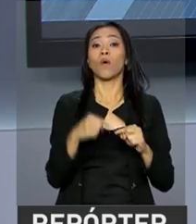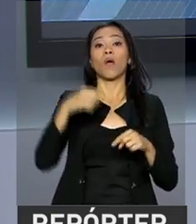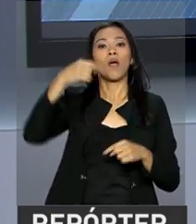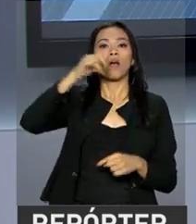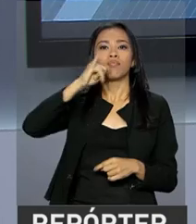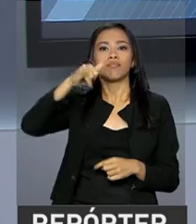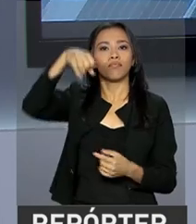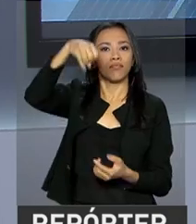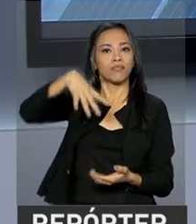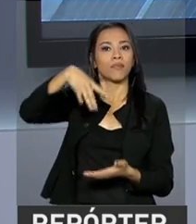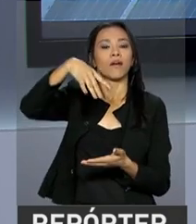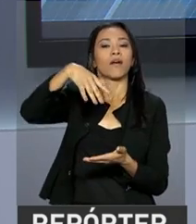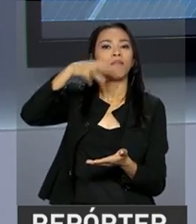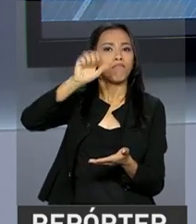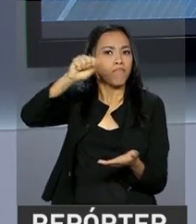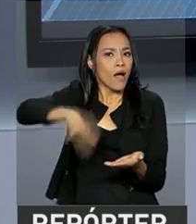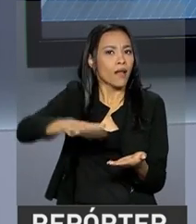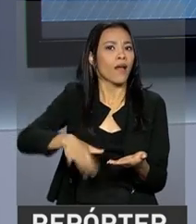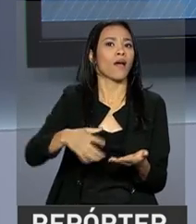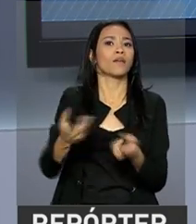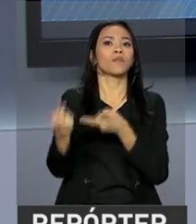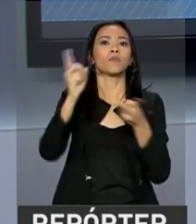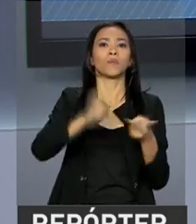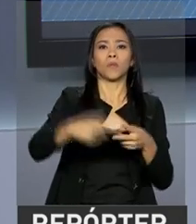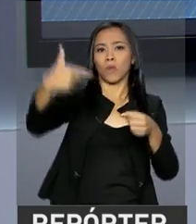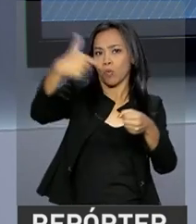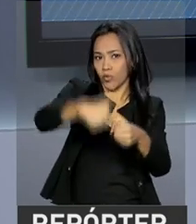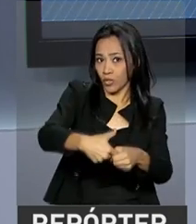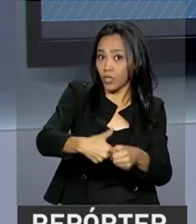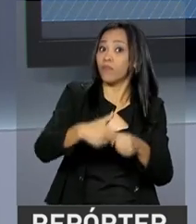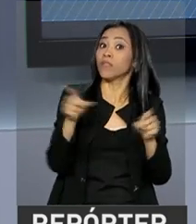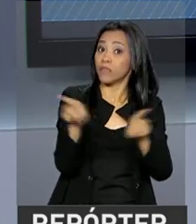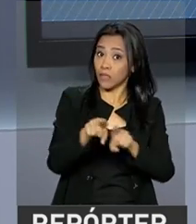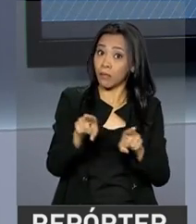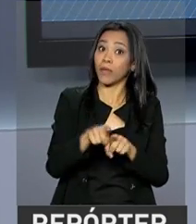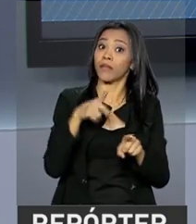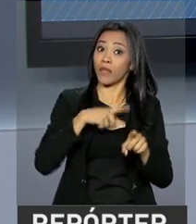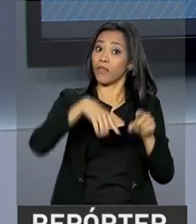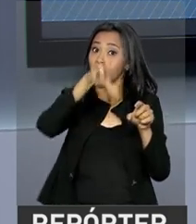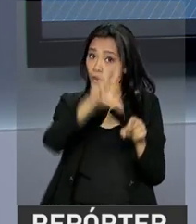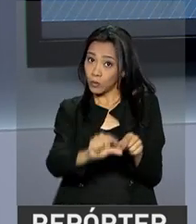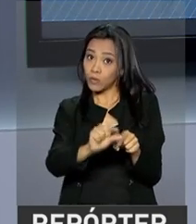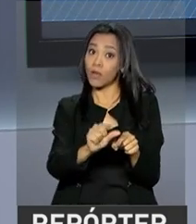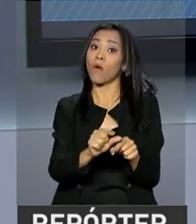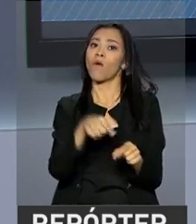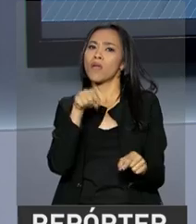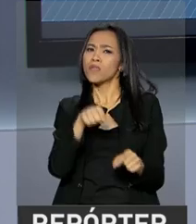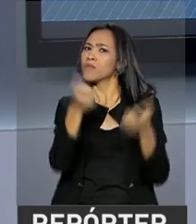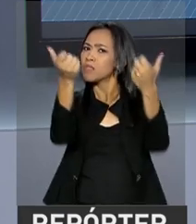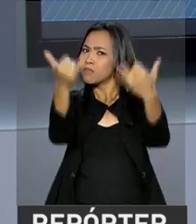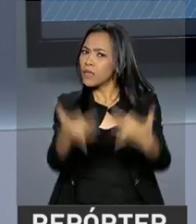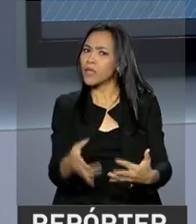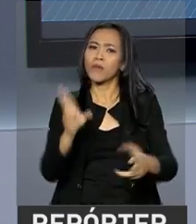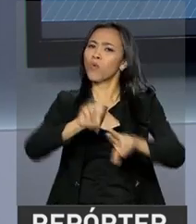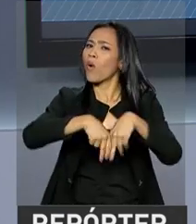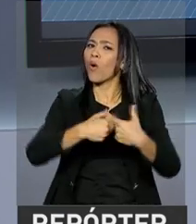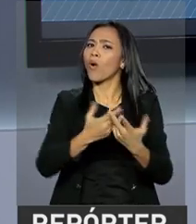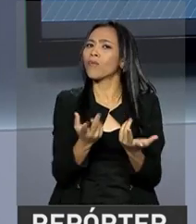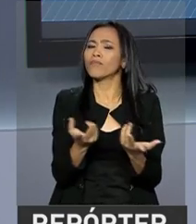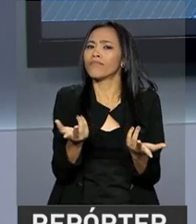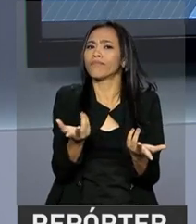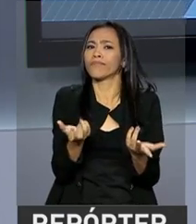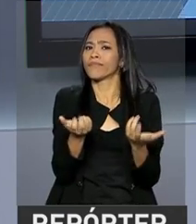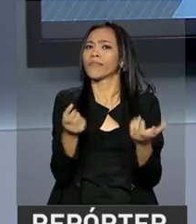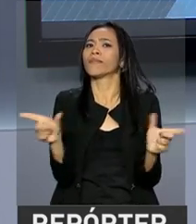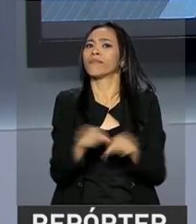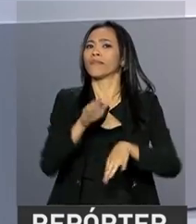elétrica que ficaram mais baratas em abril além dos combustíveis que também tiveram a redução de preços explicam essa queda nos índices segundo